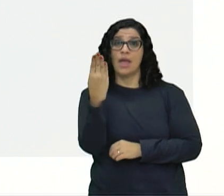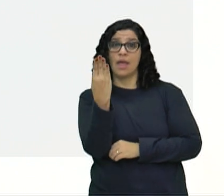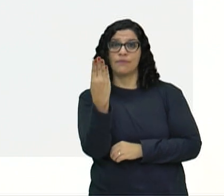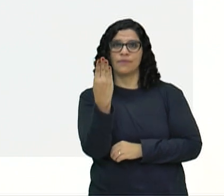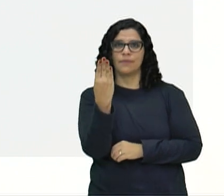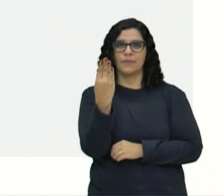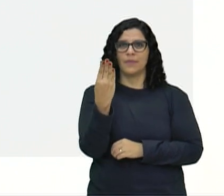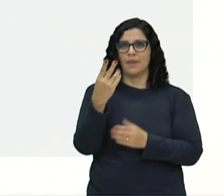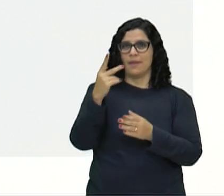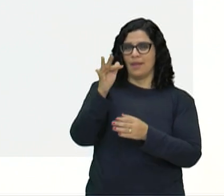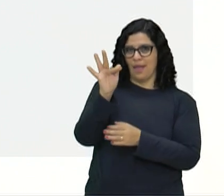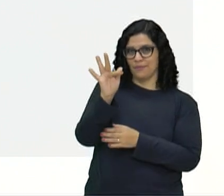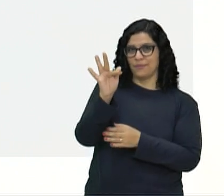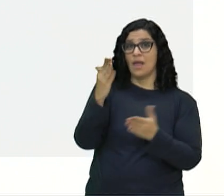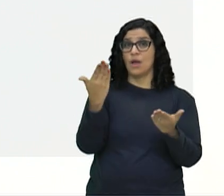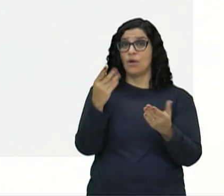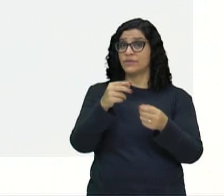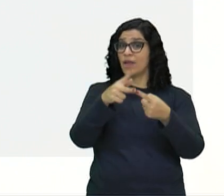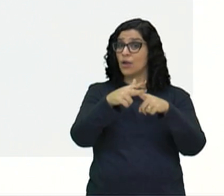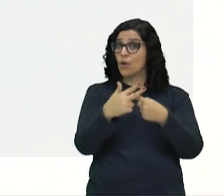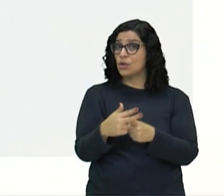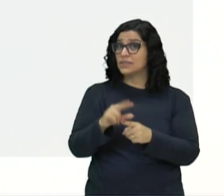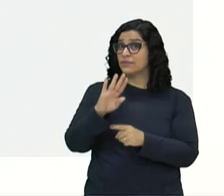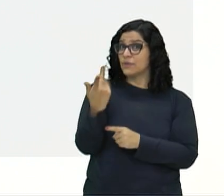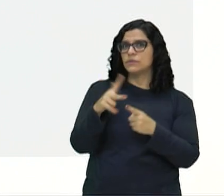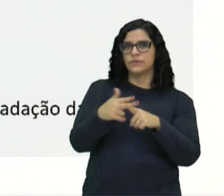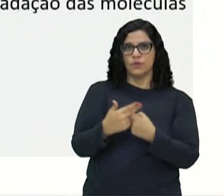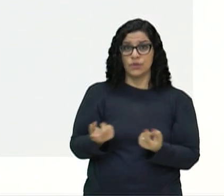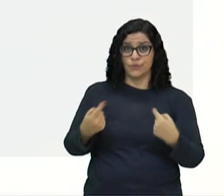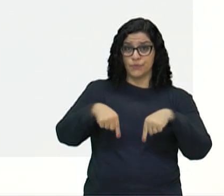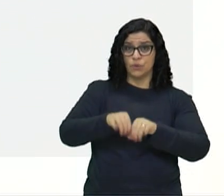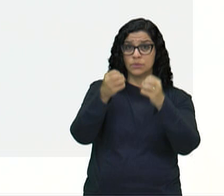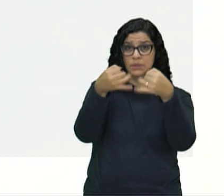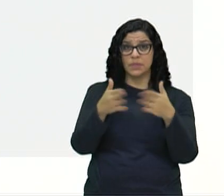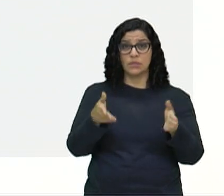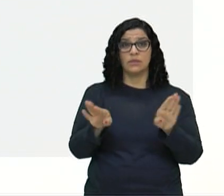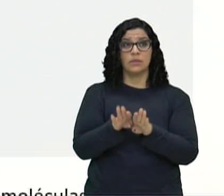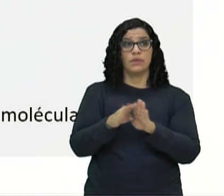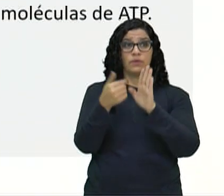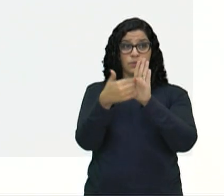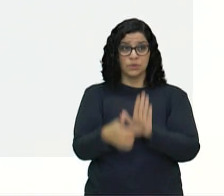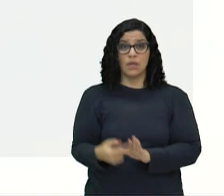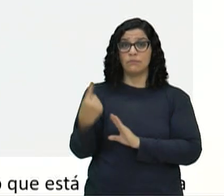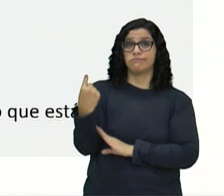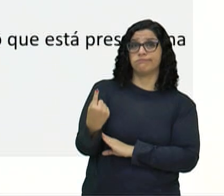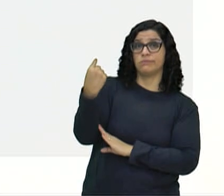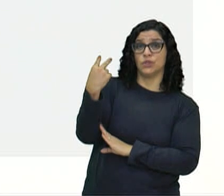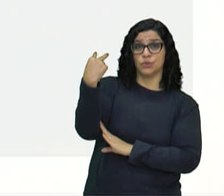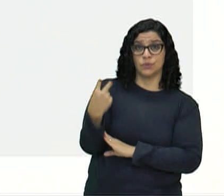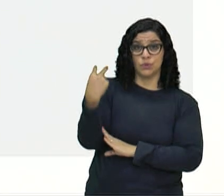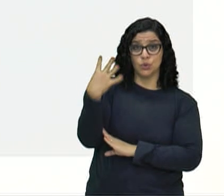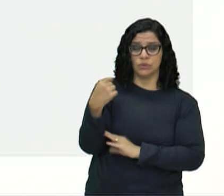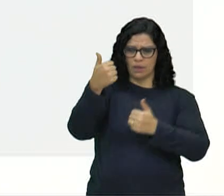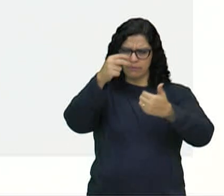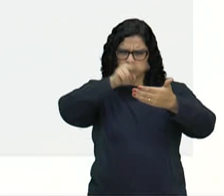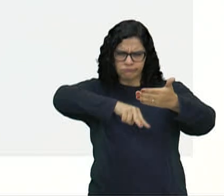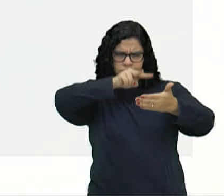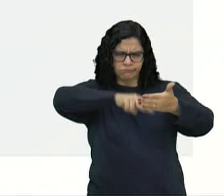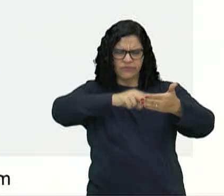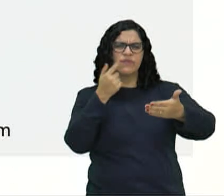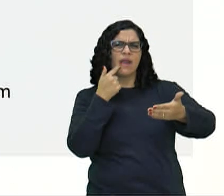tá bom. O que eu vou fazer? Vou dispor as alternativas, você faz e eu já venho. Então, aqui estão todas elas para você. Analise, diga